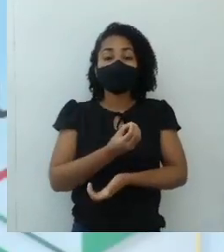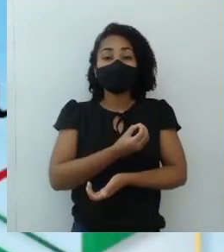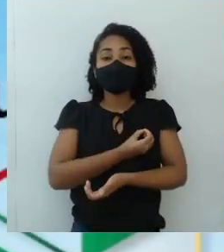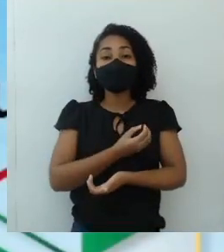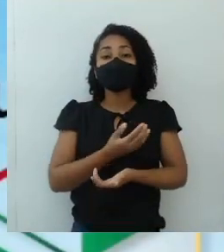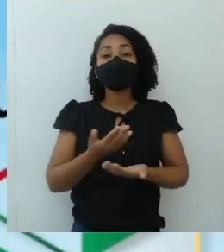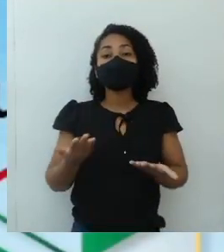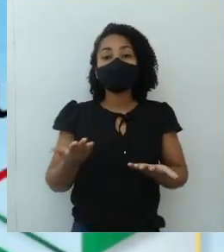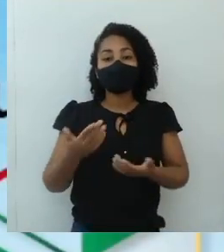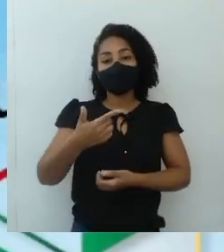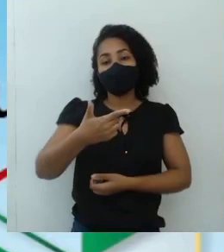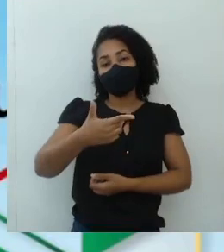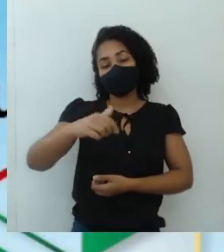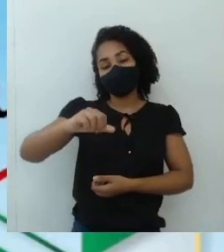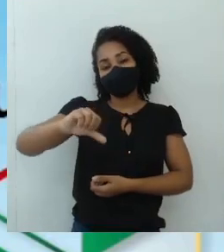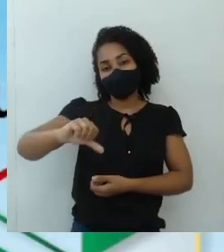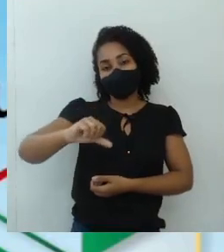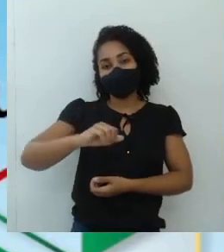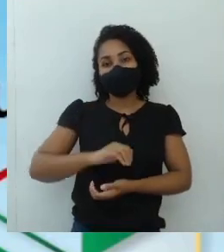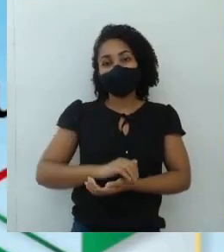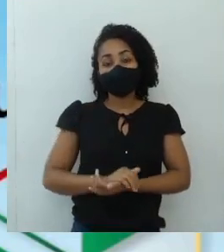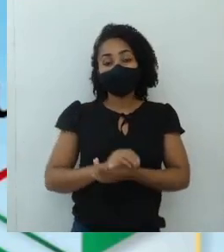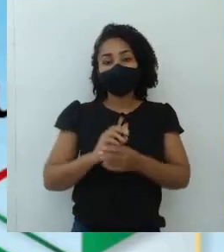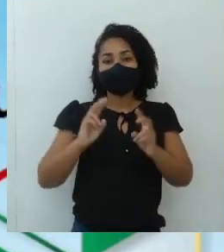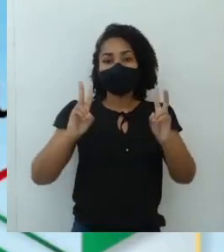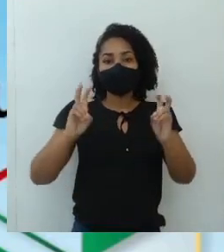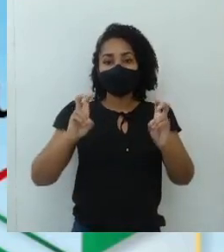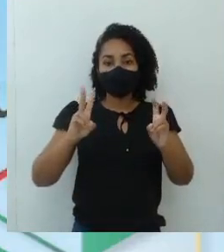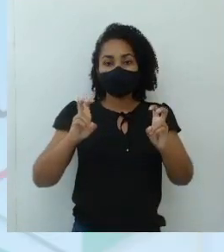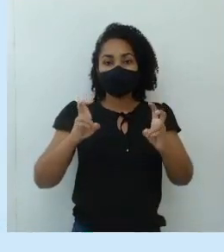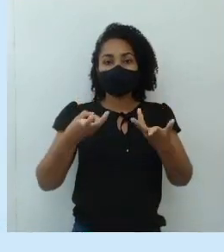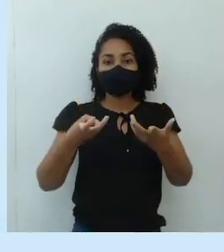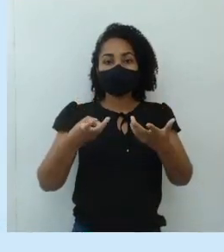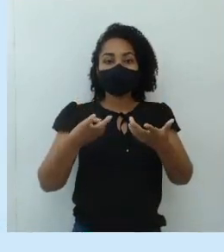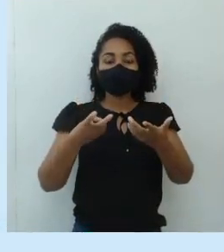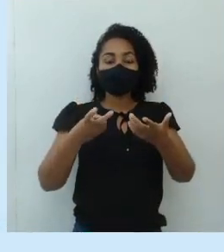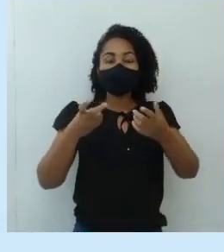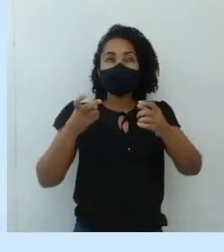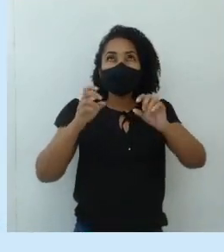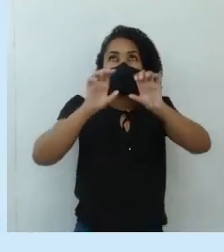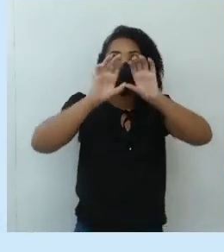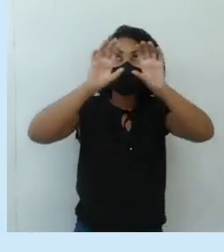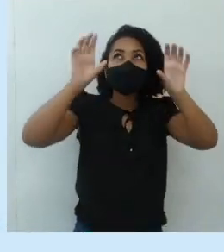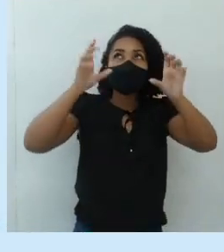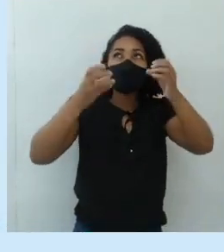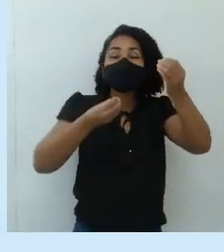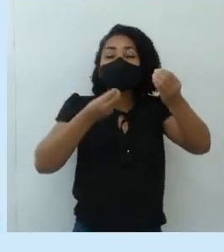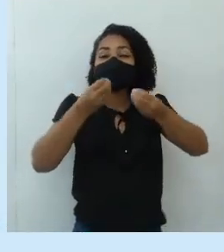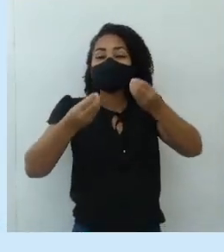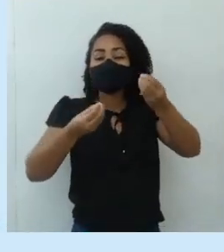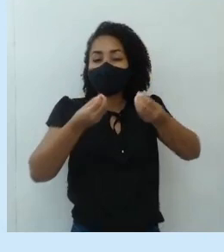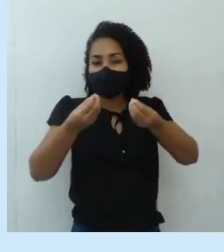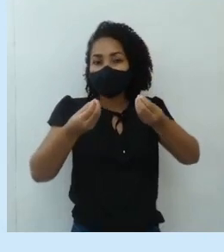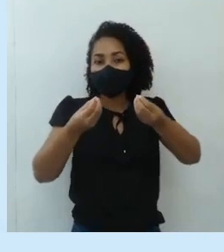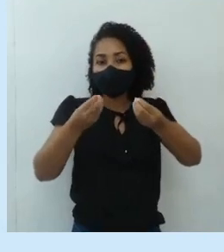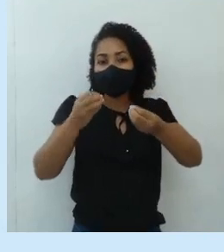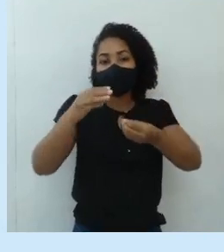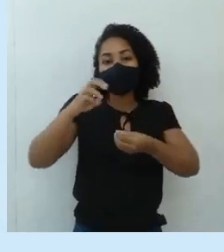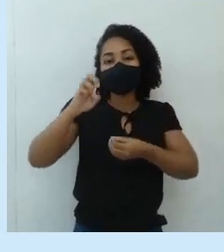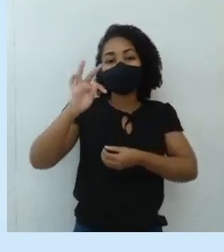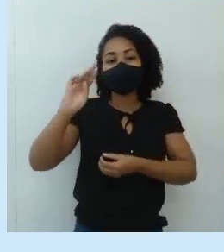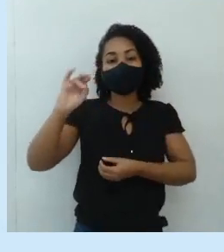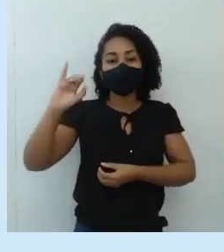número 29. O conteúdo é meteorologia. Bom, para falar sobre